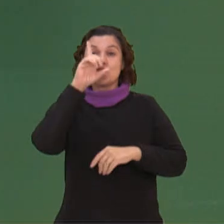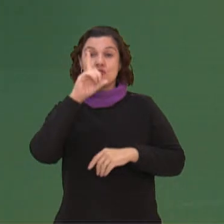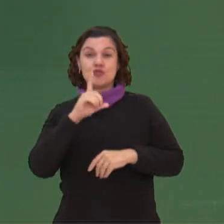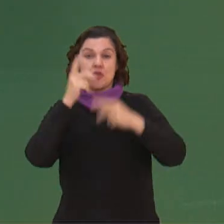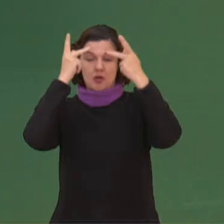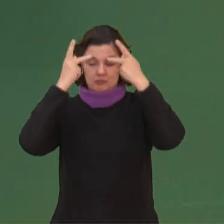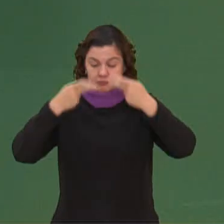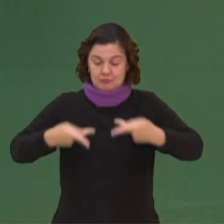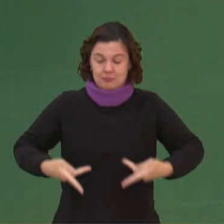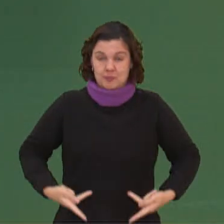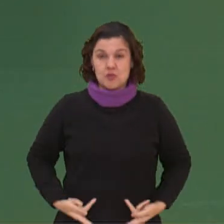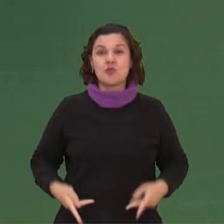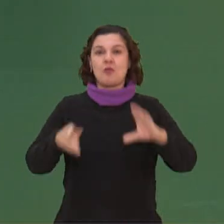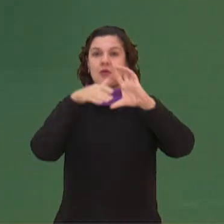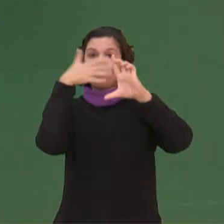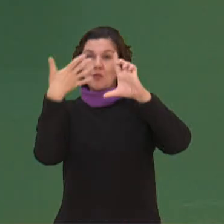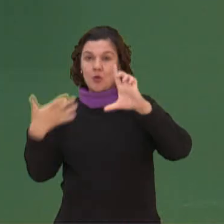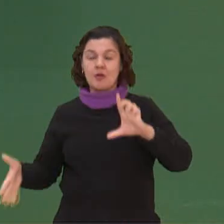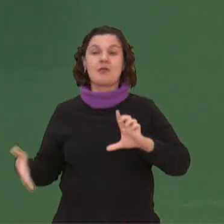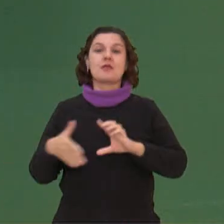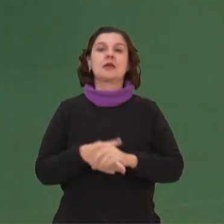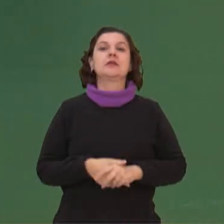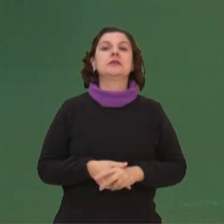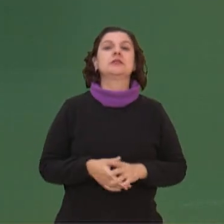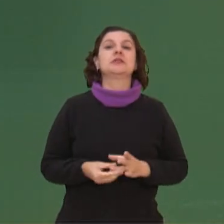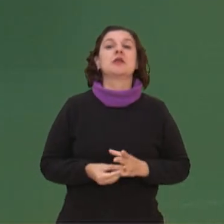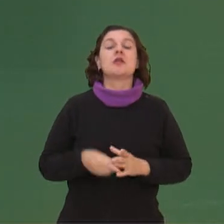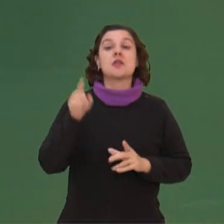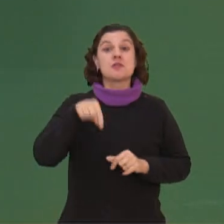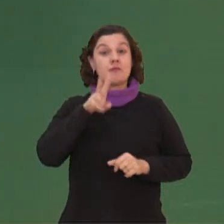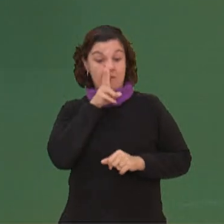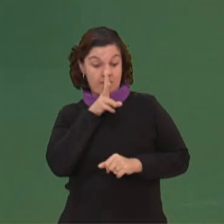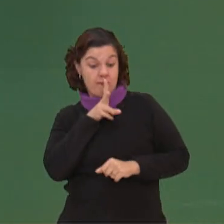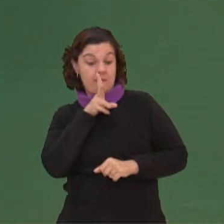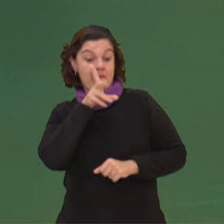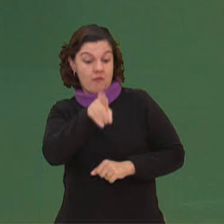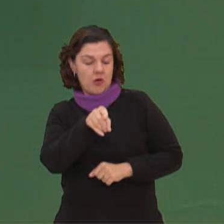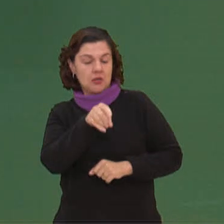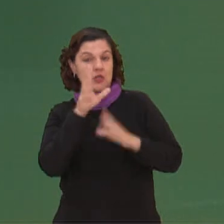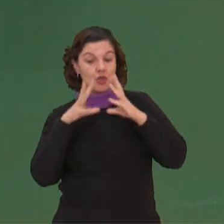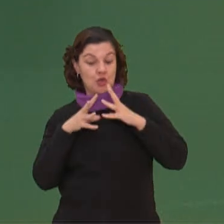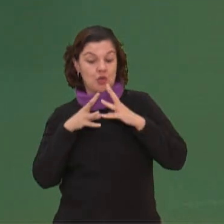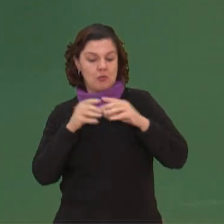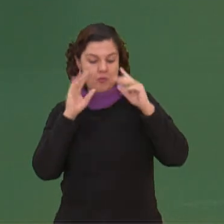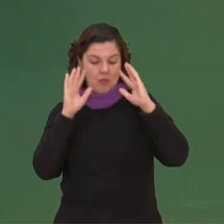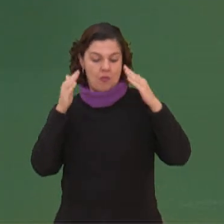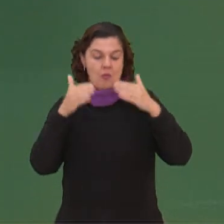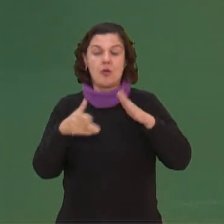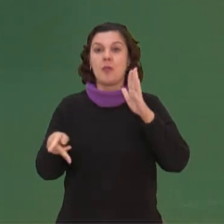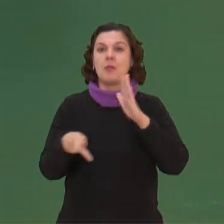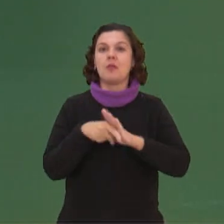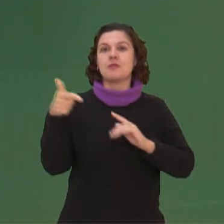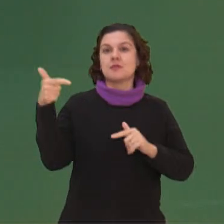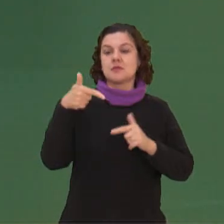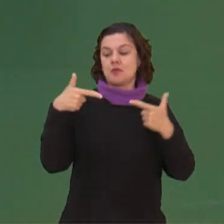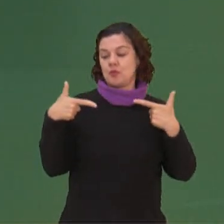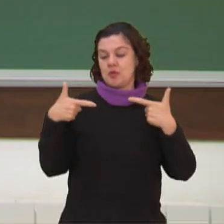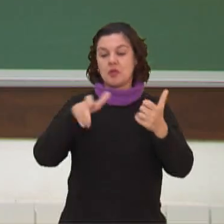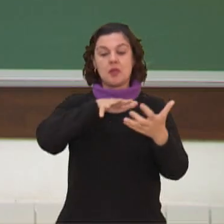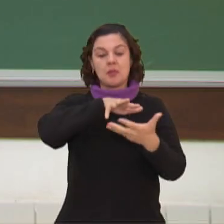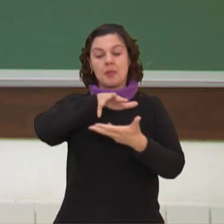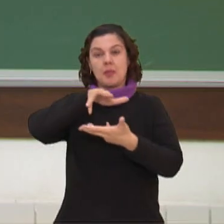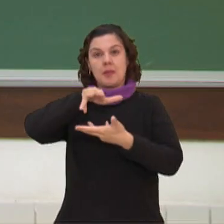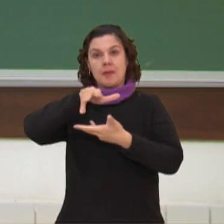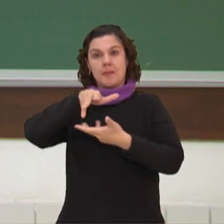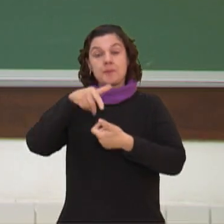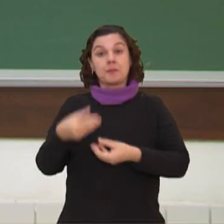a democracia. Isso ficou muito forte a partir da Segunda Guerra Mundial.